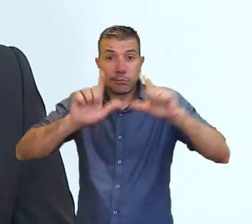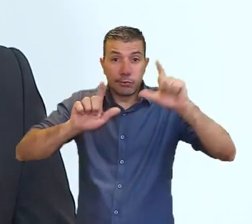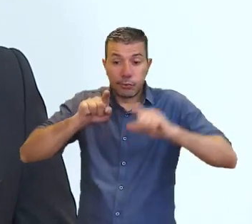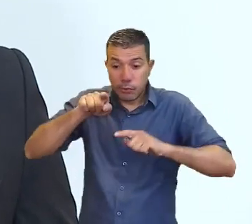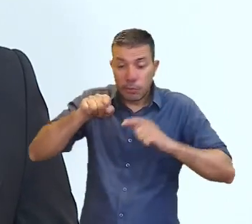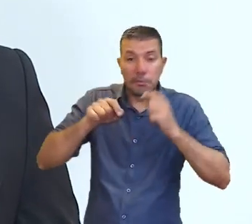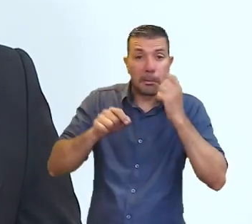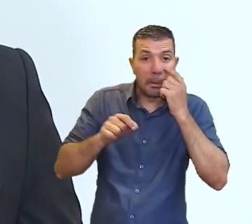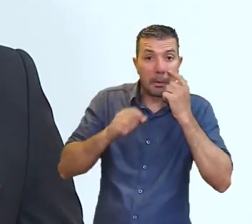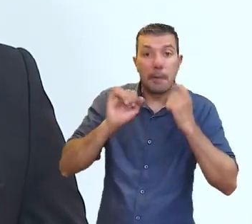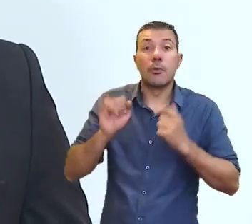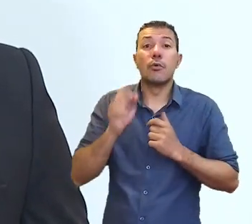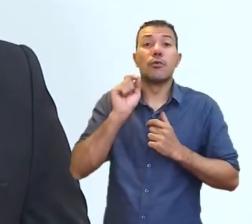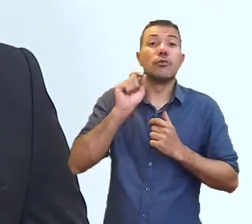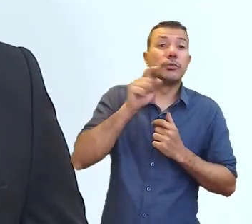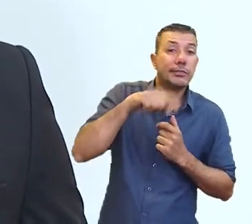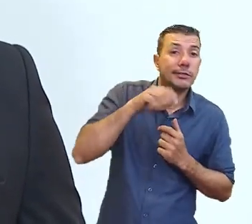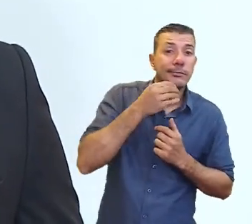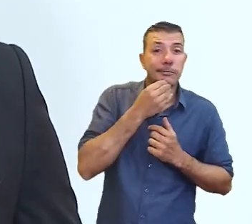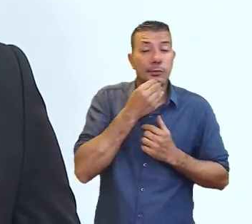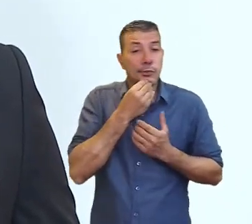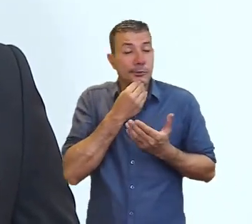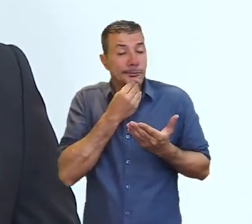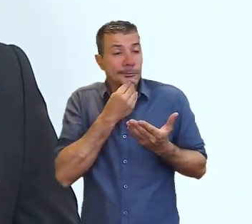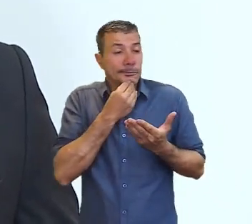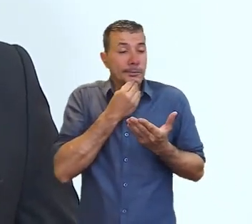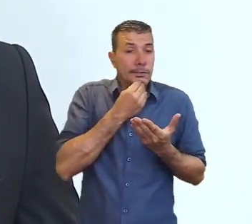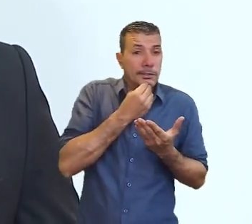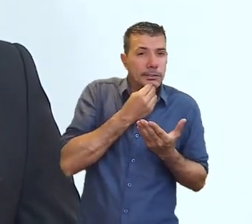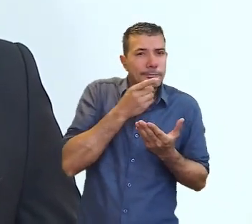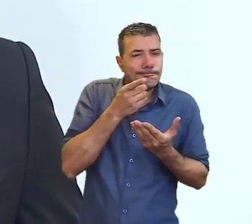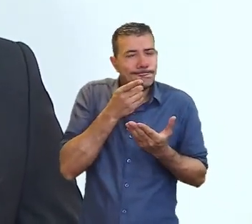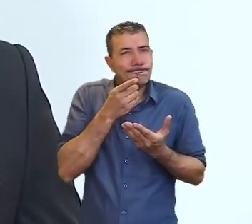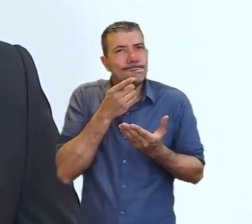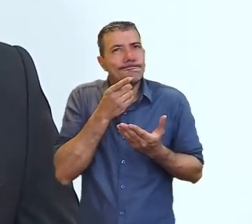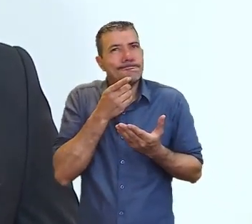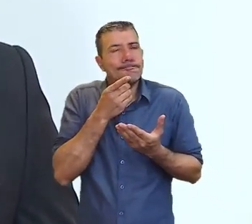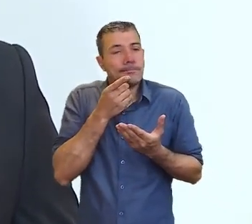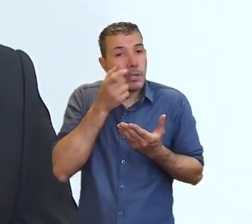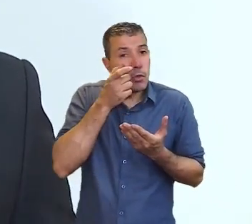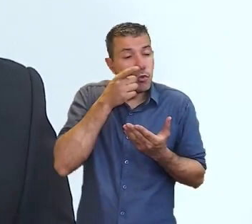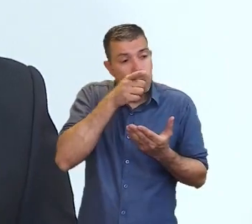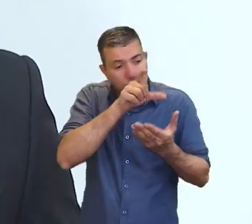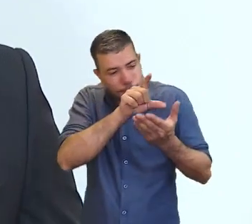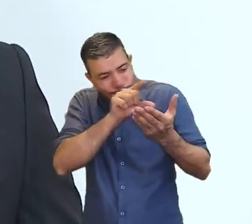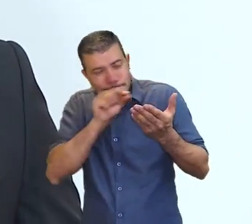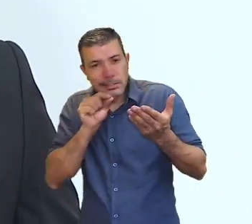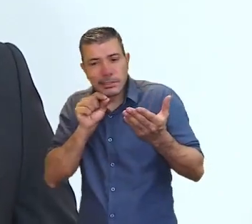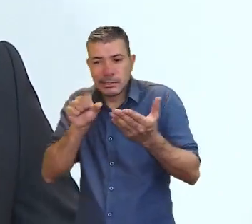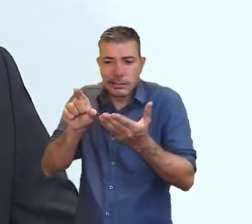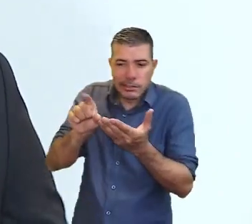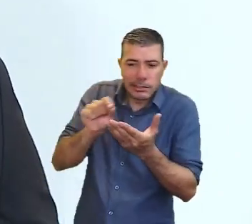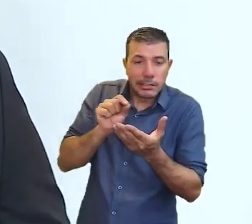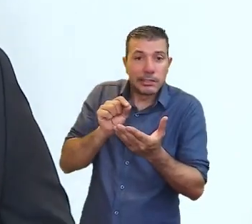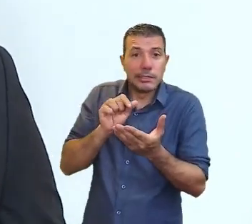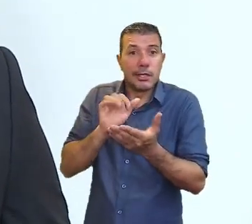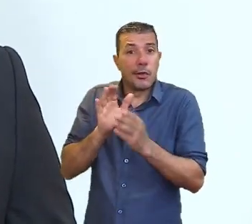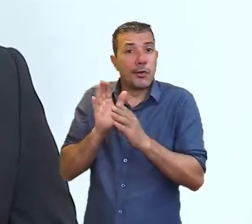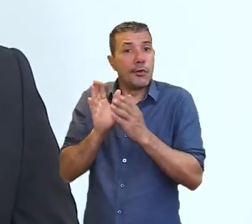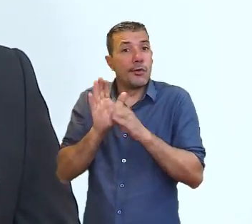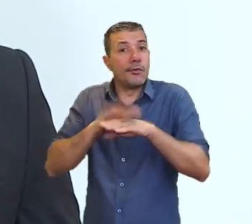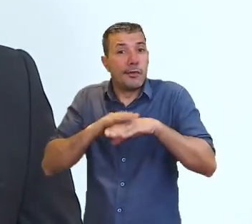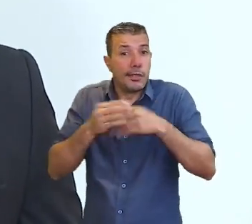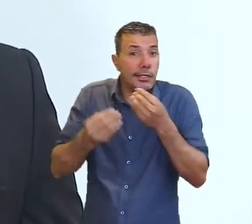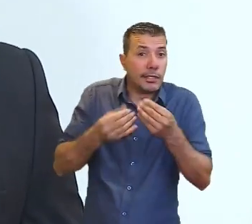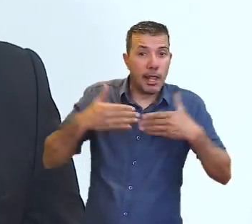transmissão. Aproveite este momento para você adotar, quem sabe, um pedido ou fazer parte ali